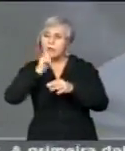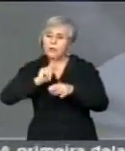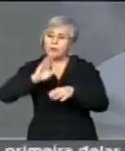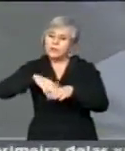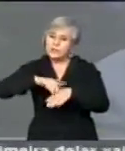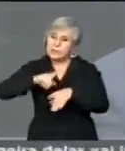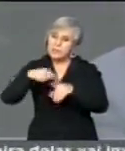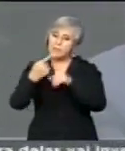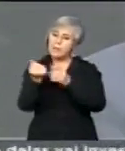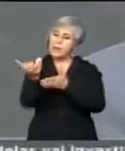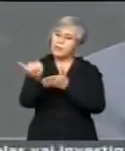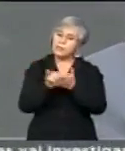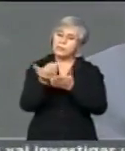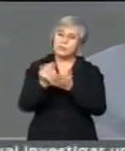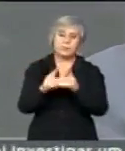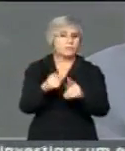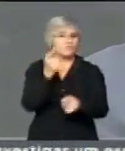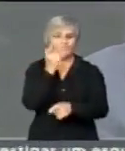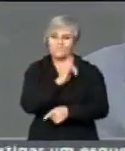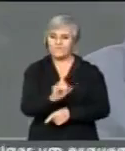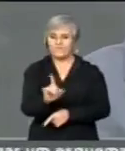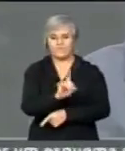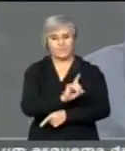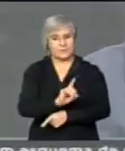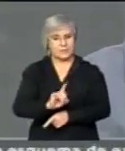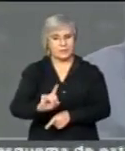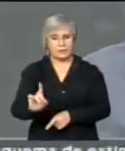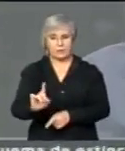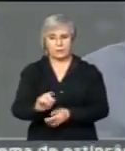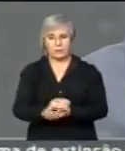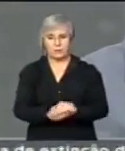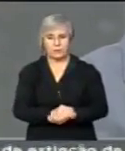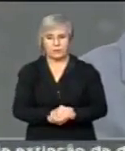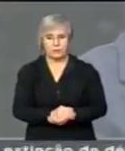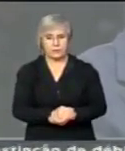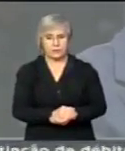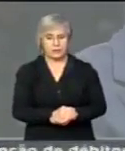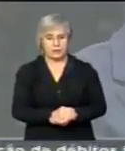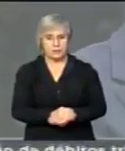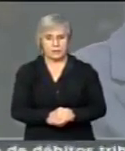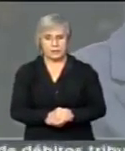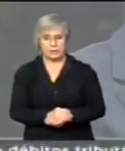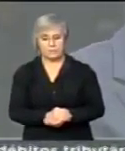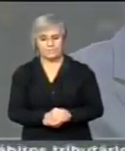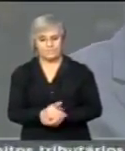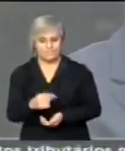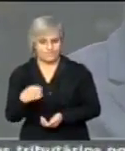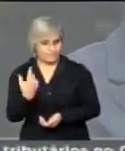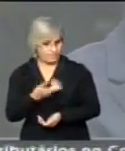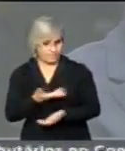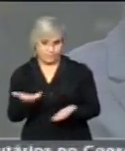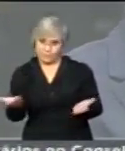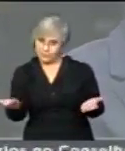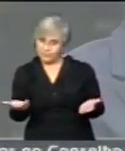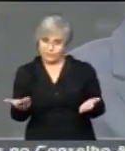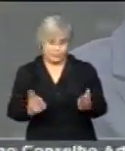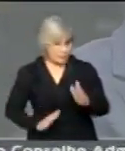que será frustrada por uma profecia autorrealizável. Chegamos ao